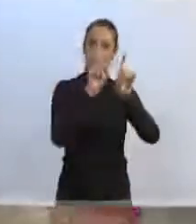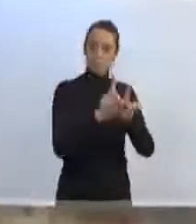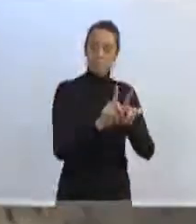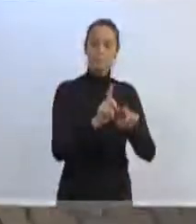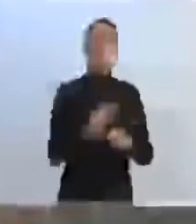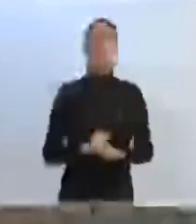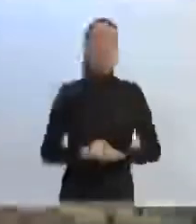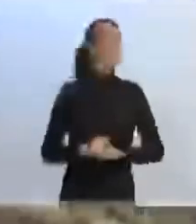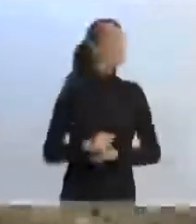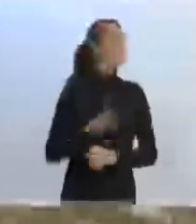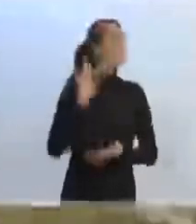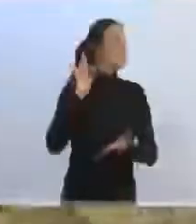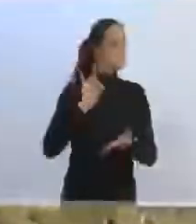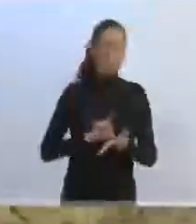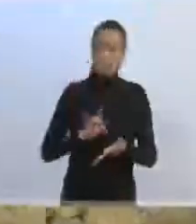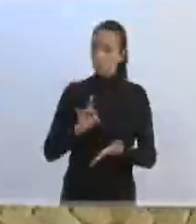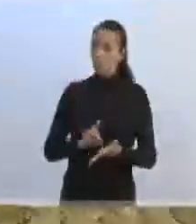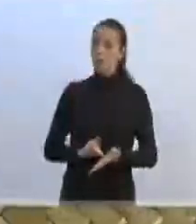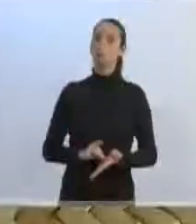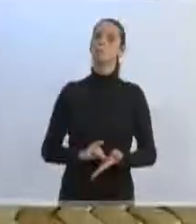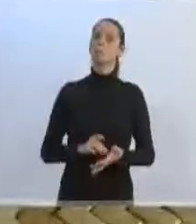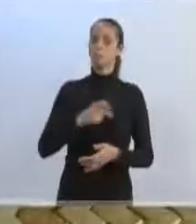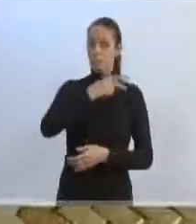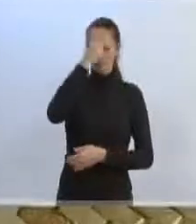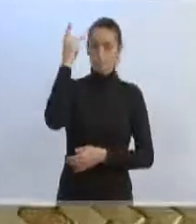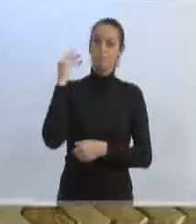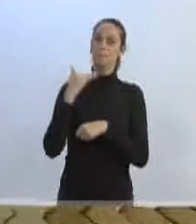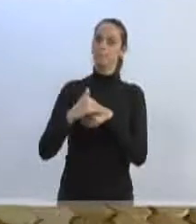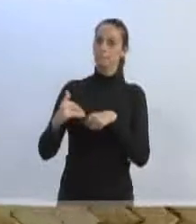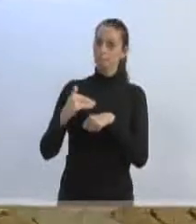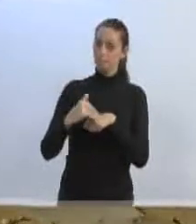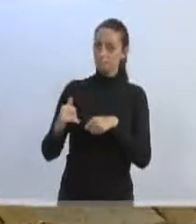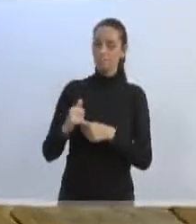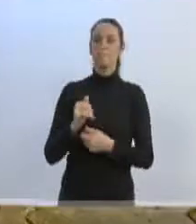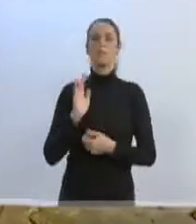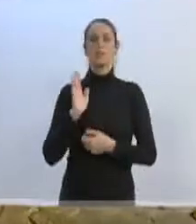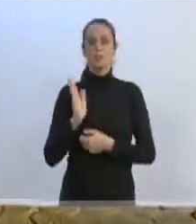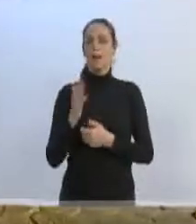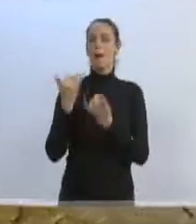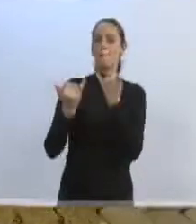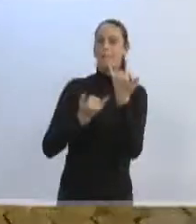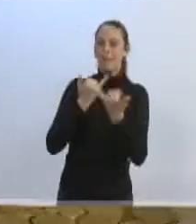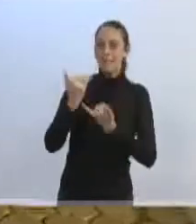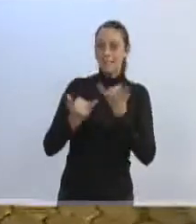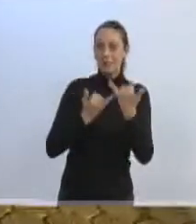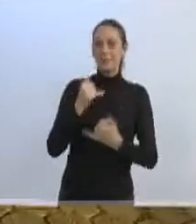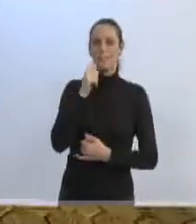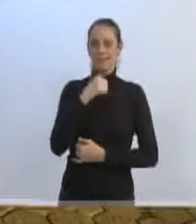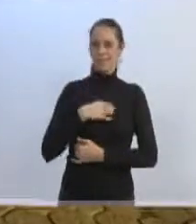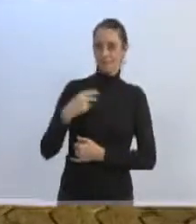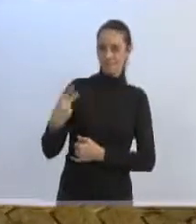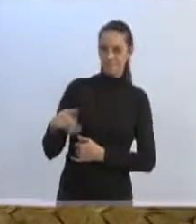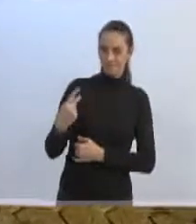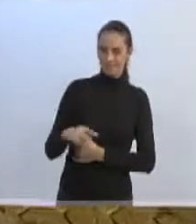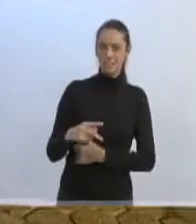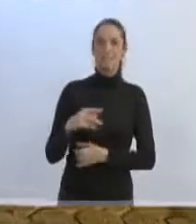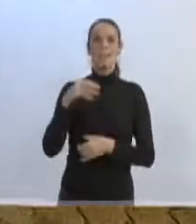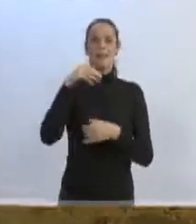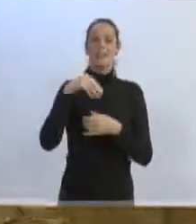foi muito... Eles estiveram lá no Corpo de Bombeiros, fizeram uma brincadeira com elas, andaram com o caminhão. As meninas saíram de